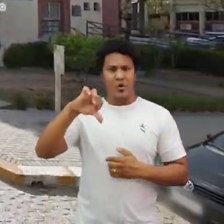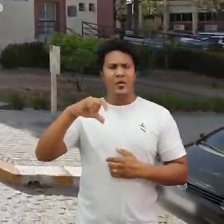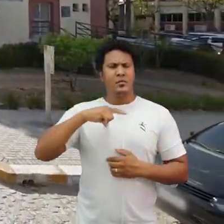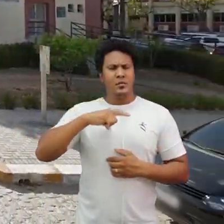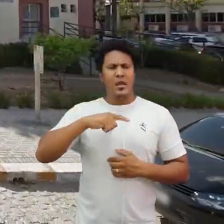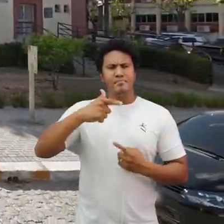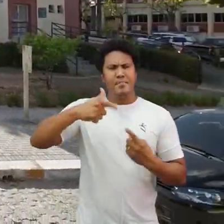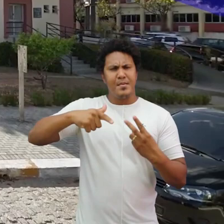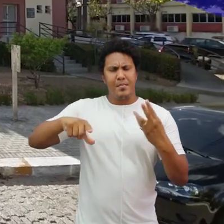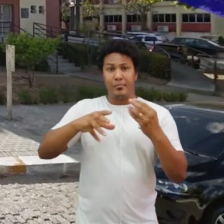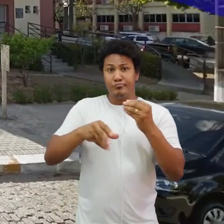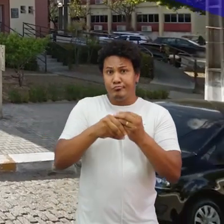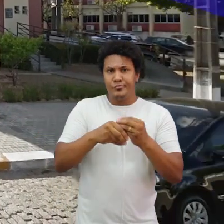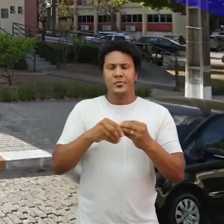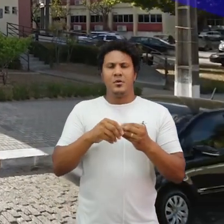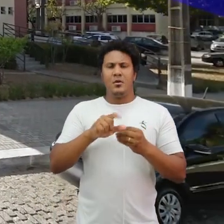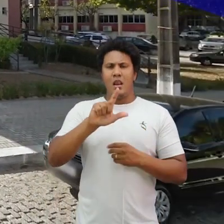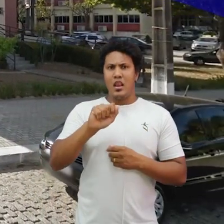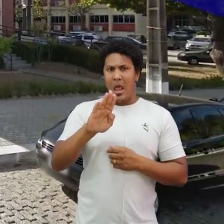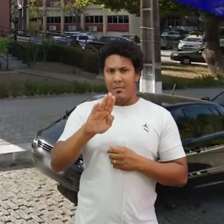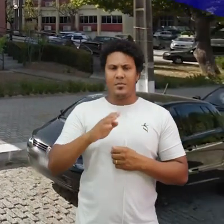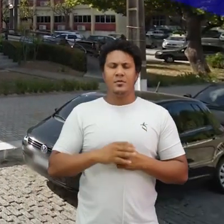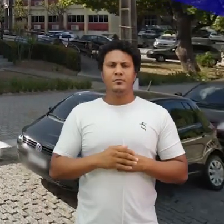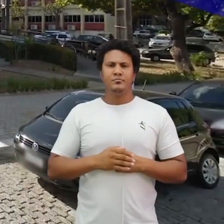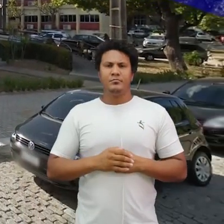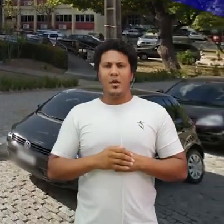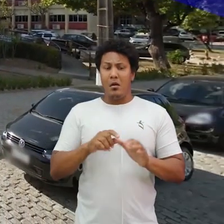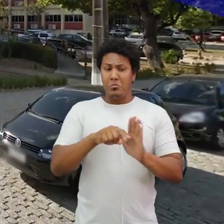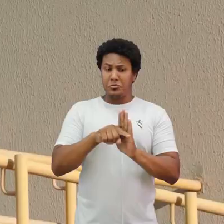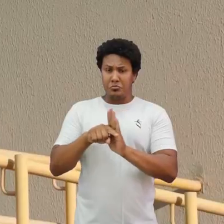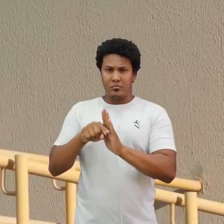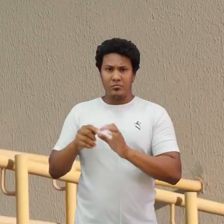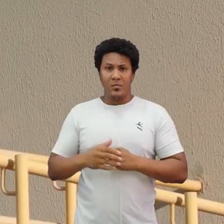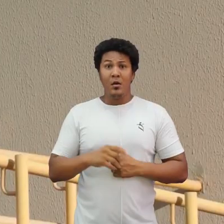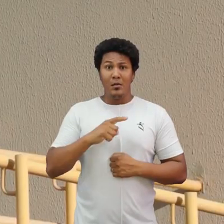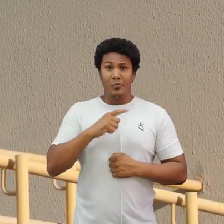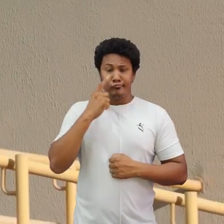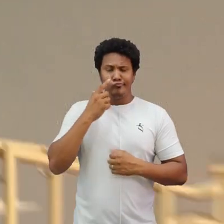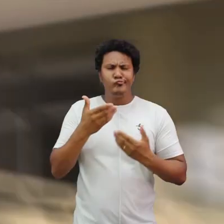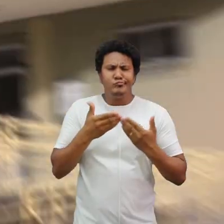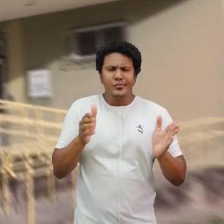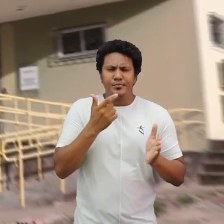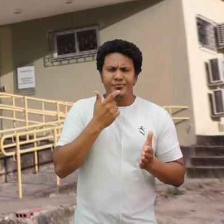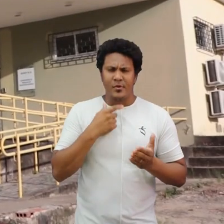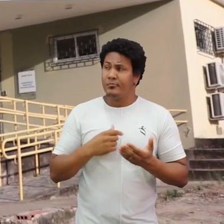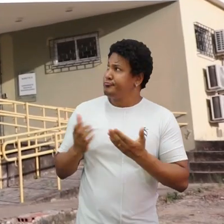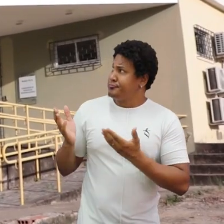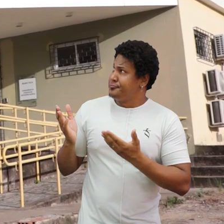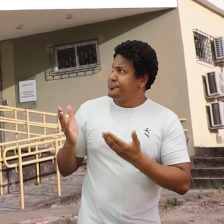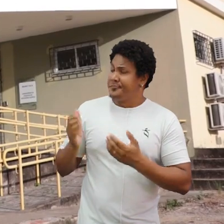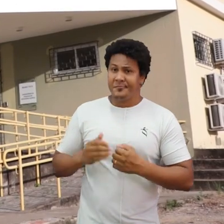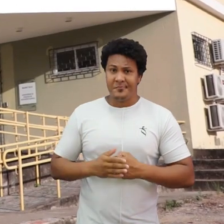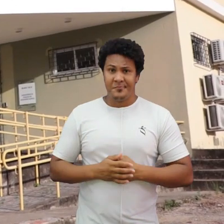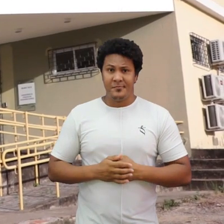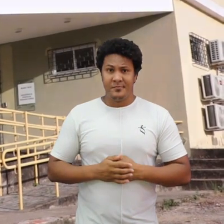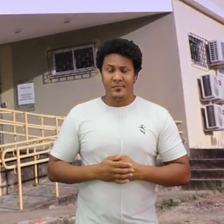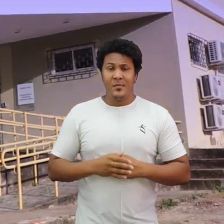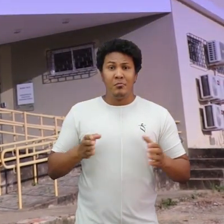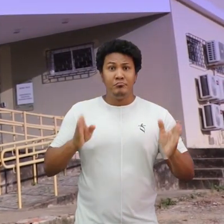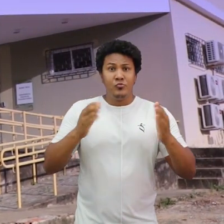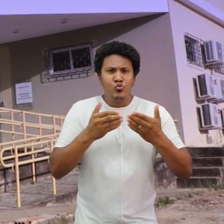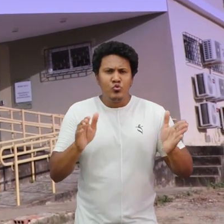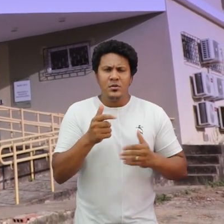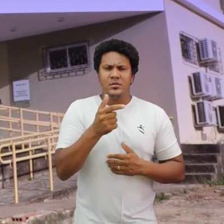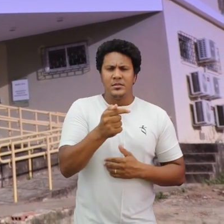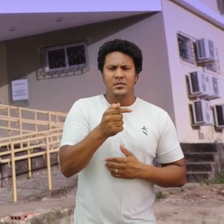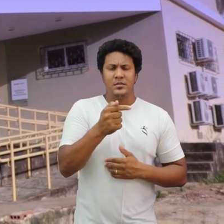709, além de mais 20 laboratórios de pesquisa associados. Entre os laboratórios, temos o complexo recém-inaugurado